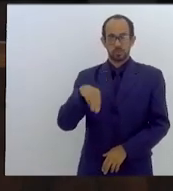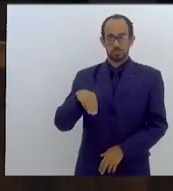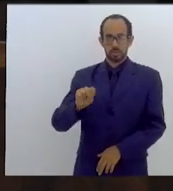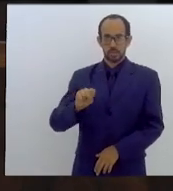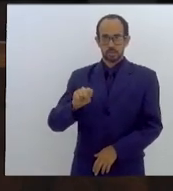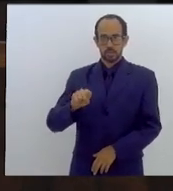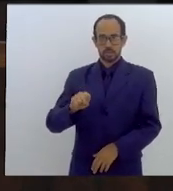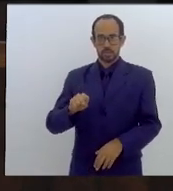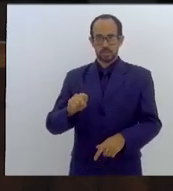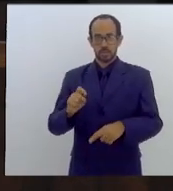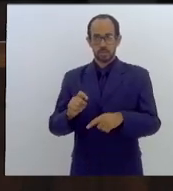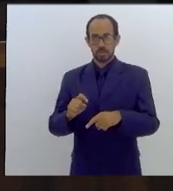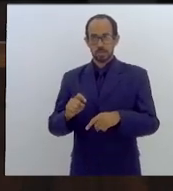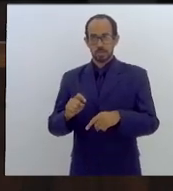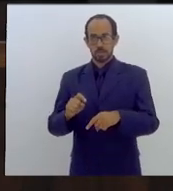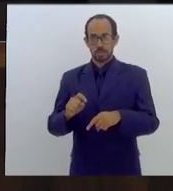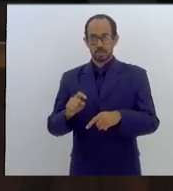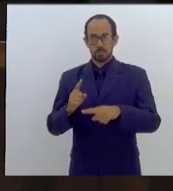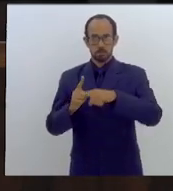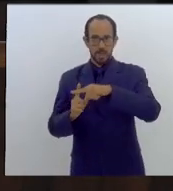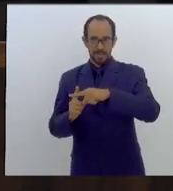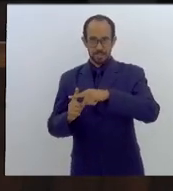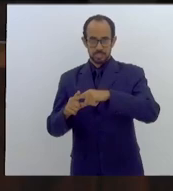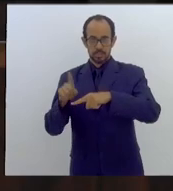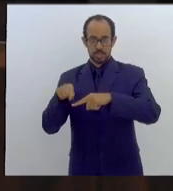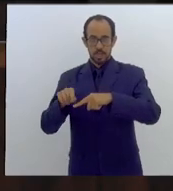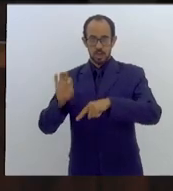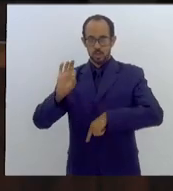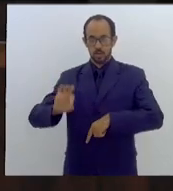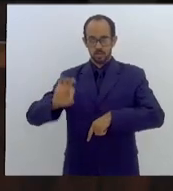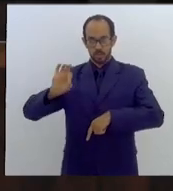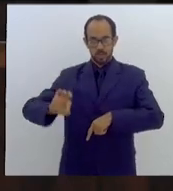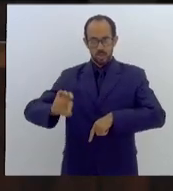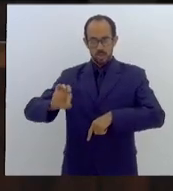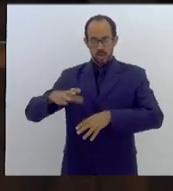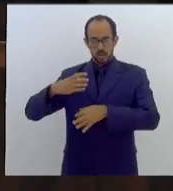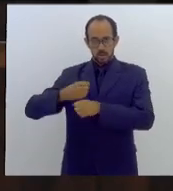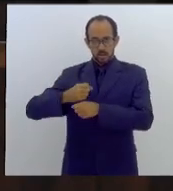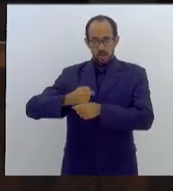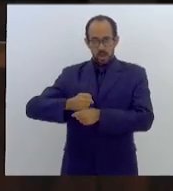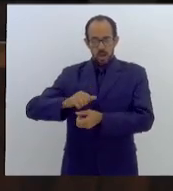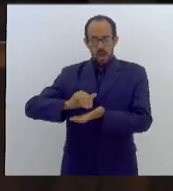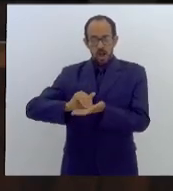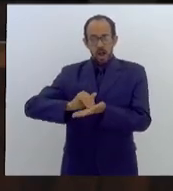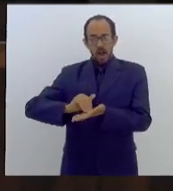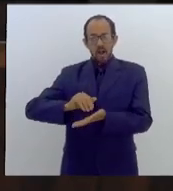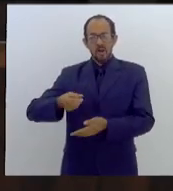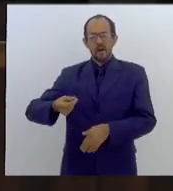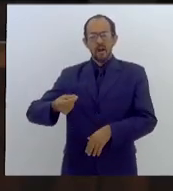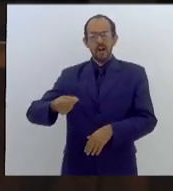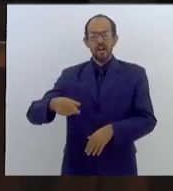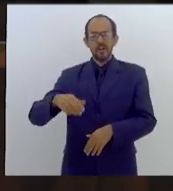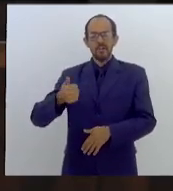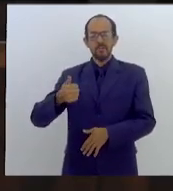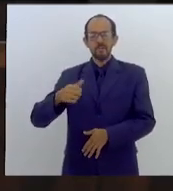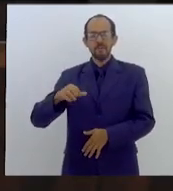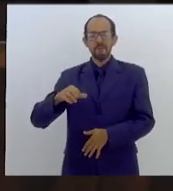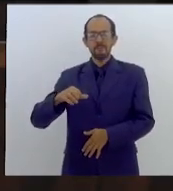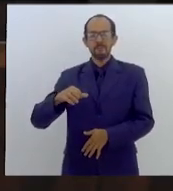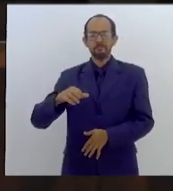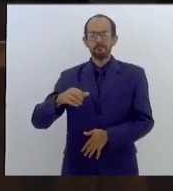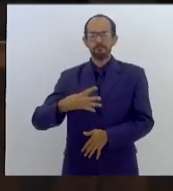mais, que é aquele percentual que, segundo os cálculos da Fazenda, é em torno de 164 milhões de reais